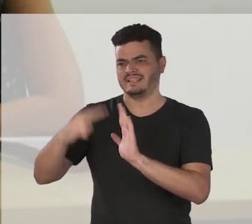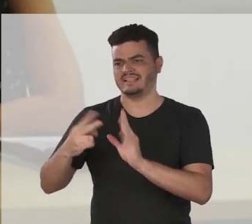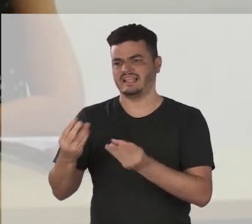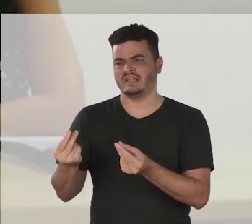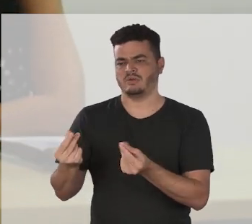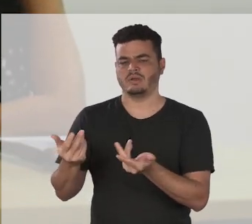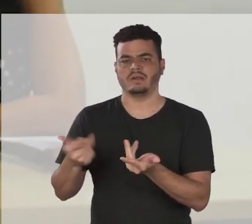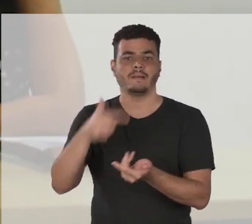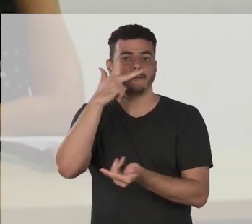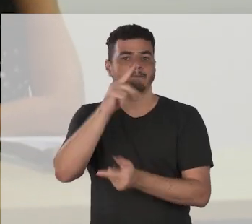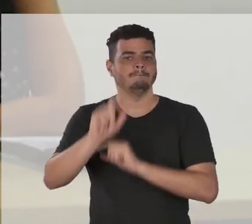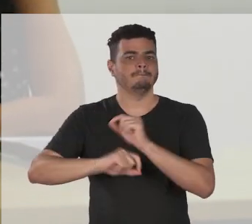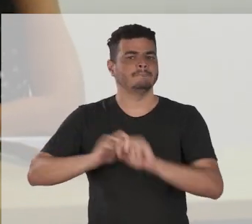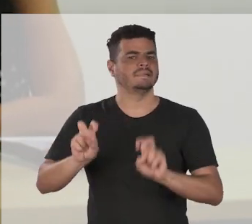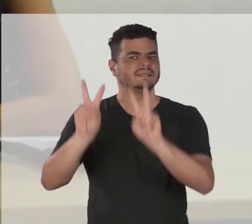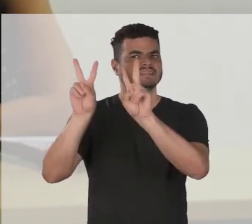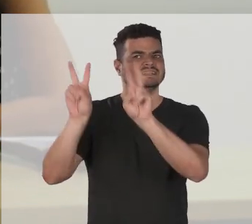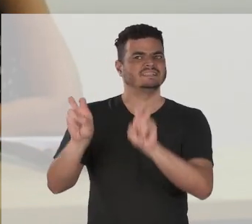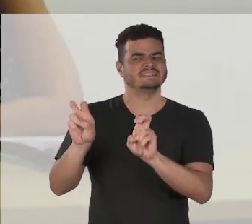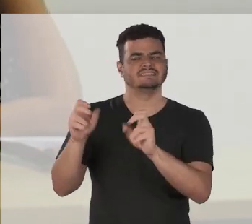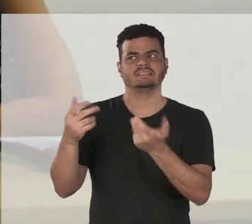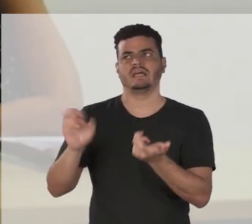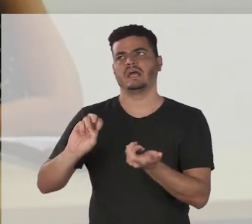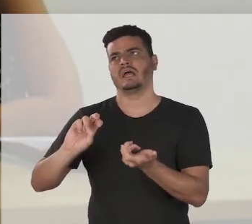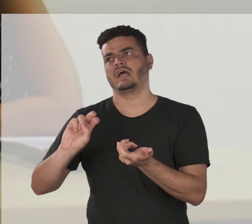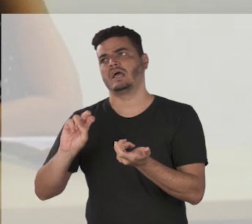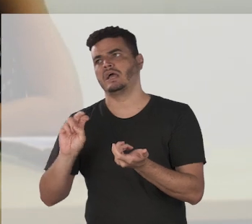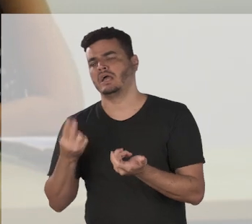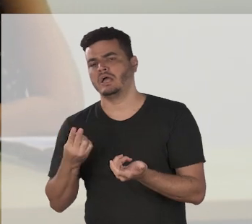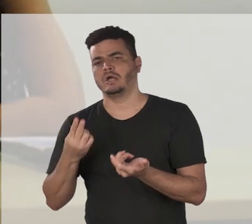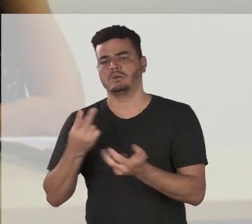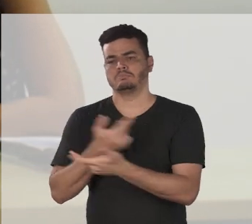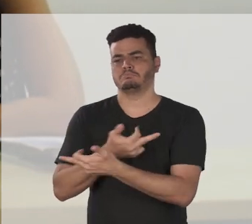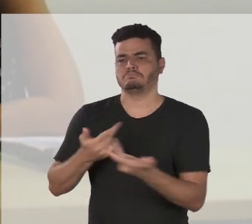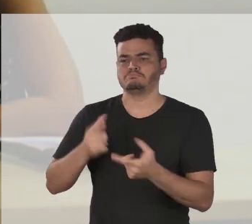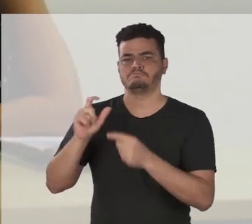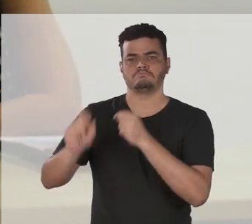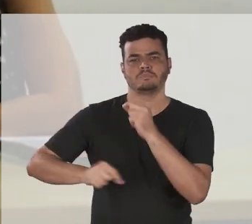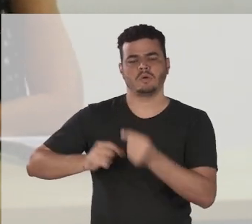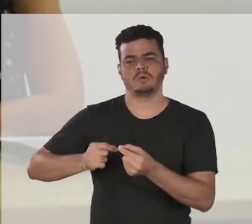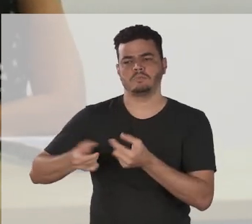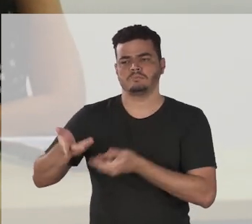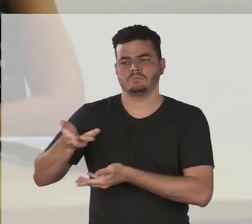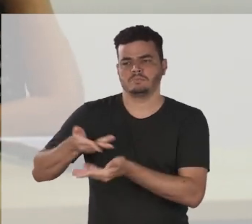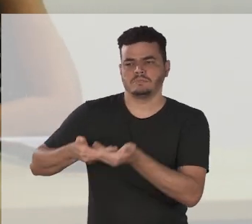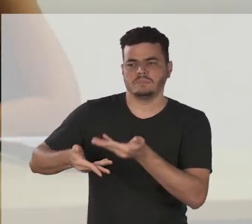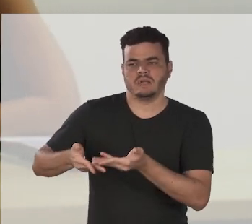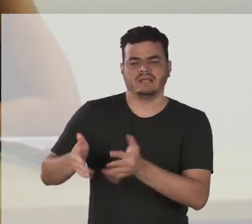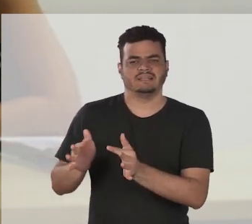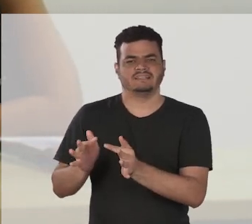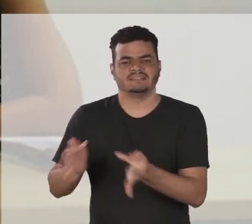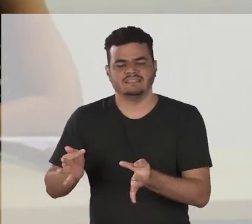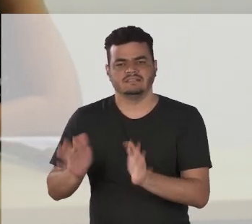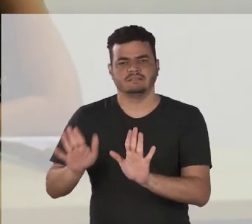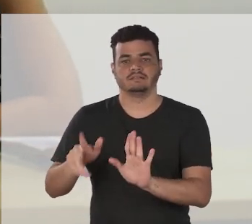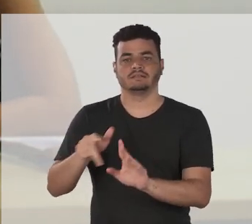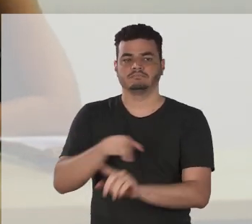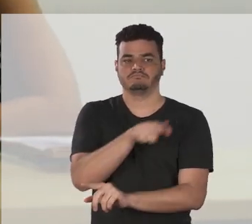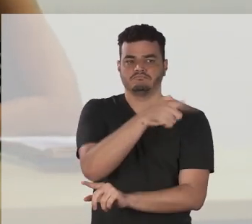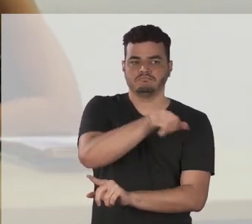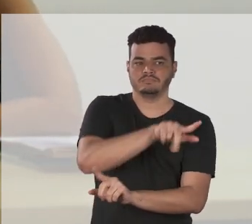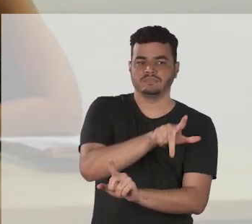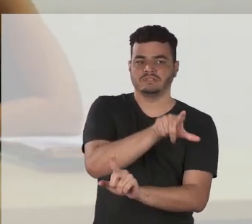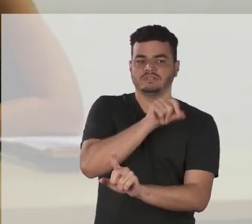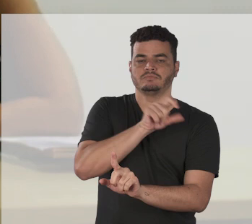se podem ser lidos da mesma maneira, e tem temas ou temáticas ou tratamentos sensíveis, diretamente se censuram,